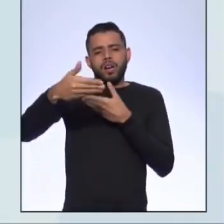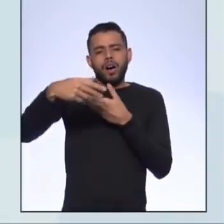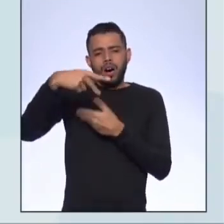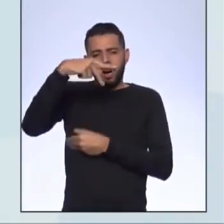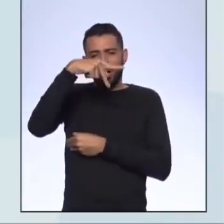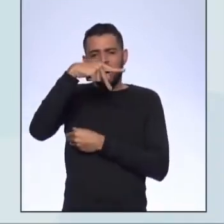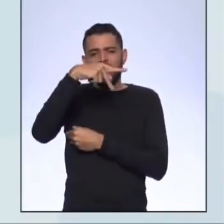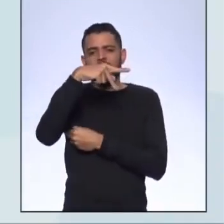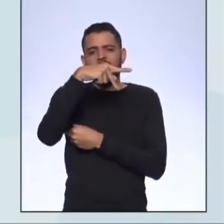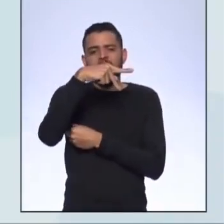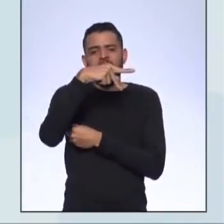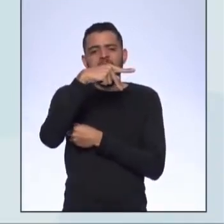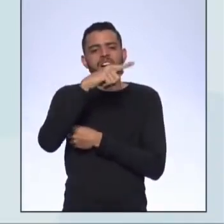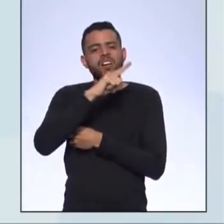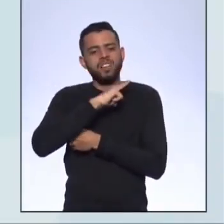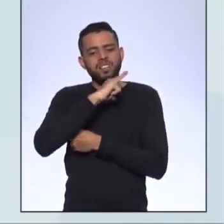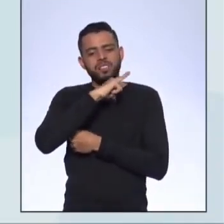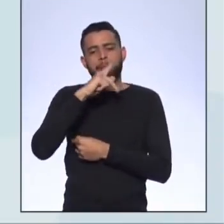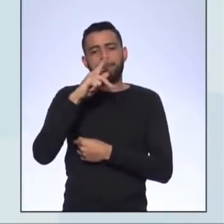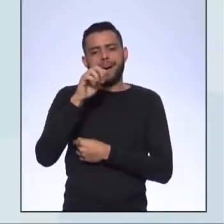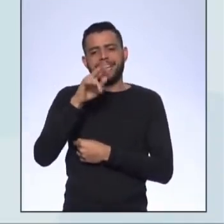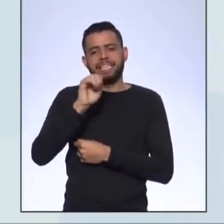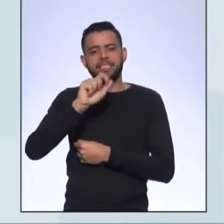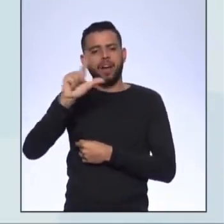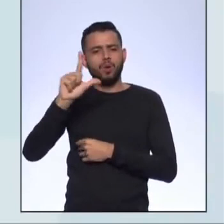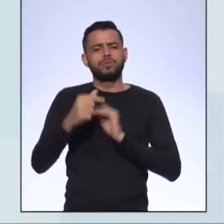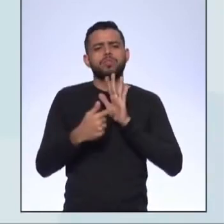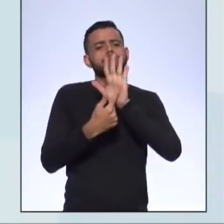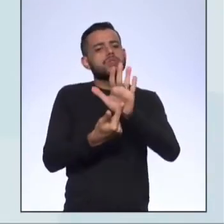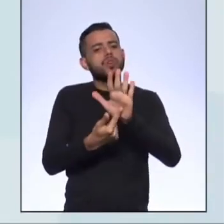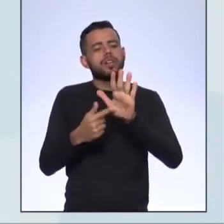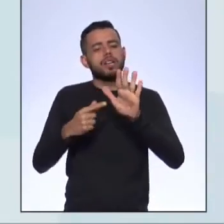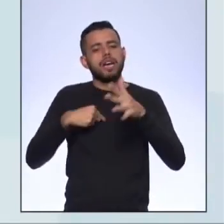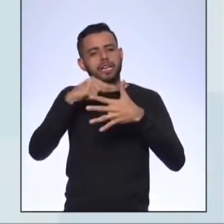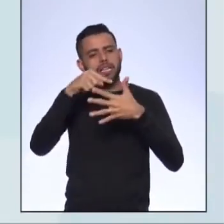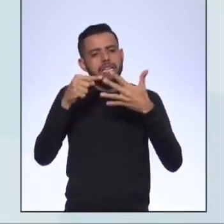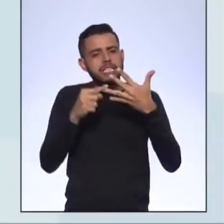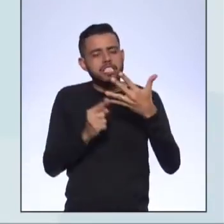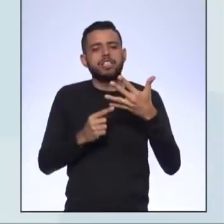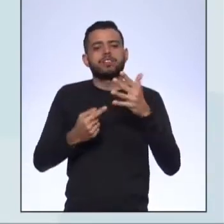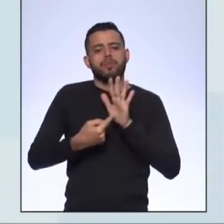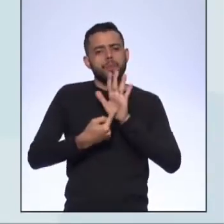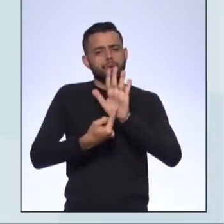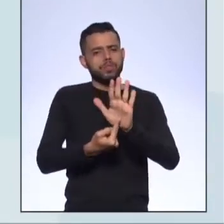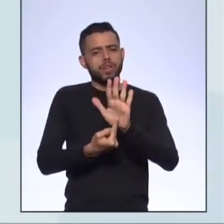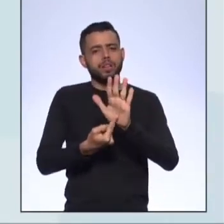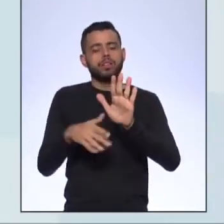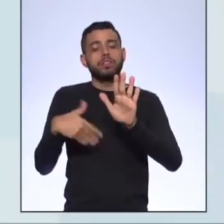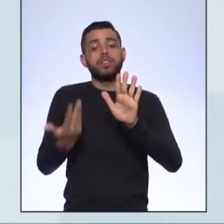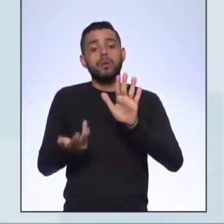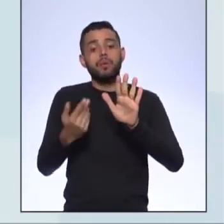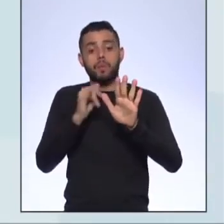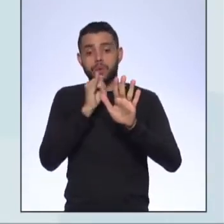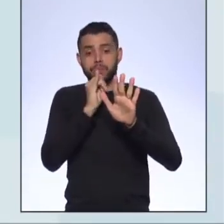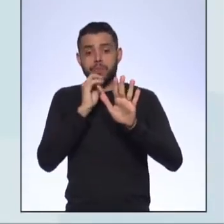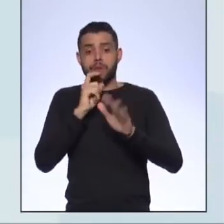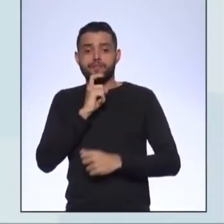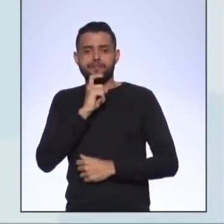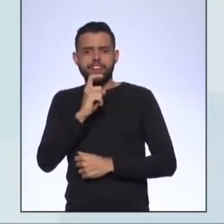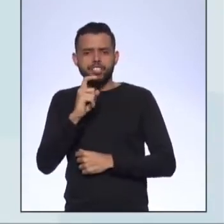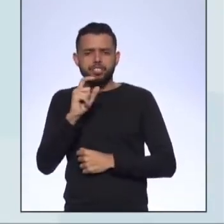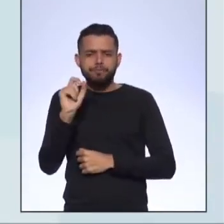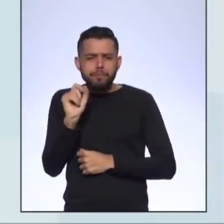ele representou, né, esse caráter, essa característica que foi passada adiante aí. Então, para verde, ele percebeu que só